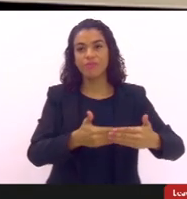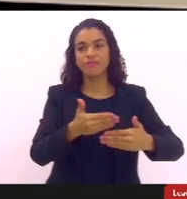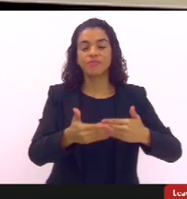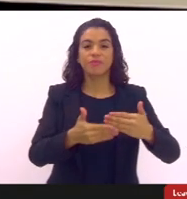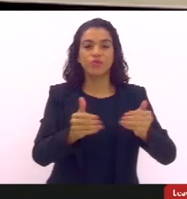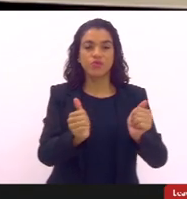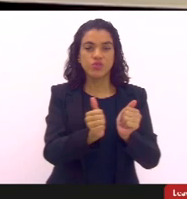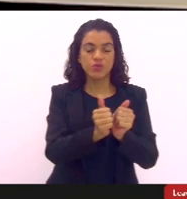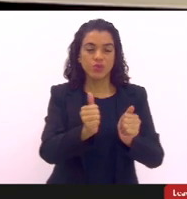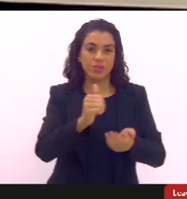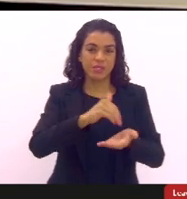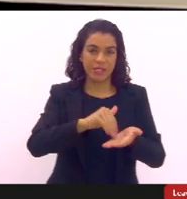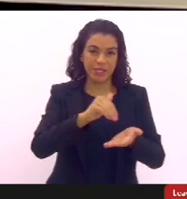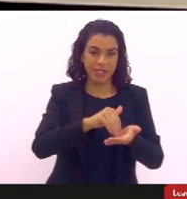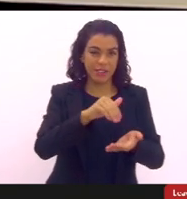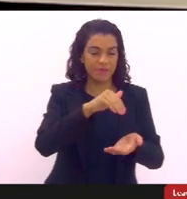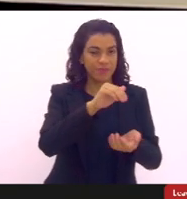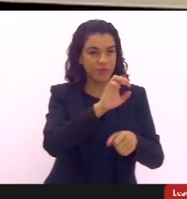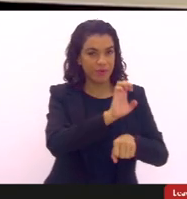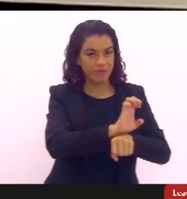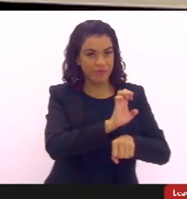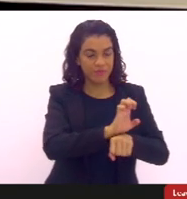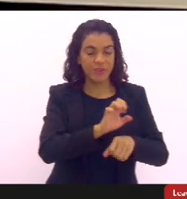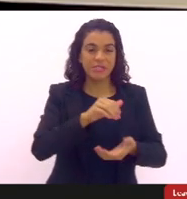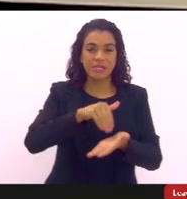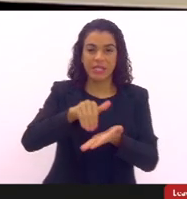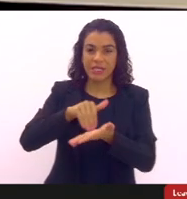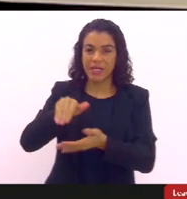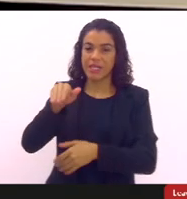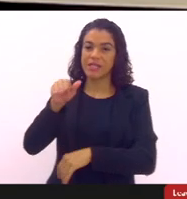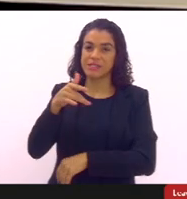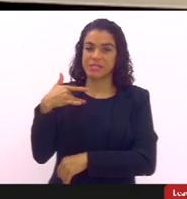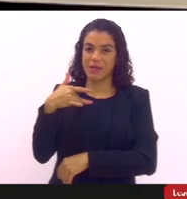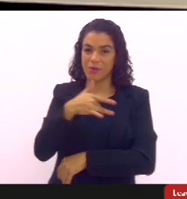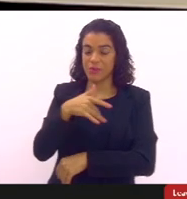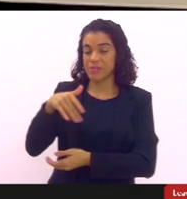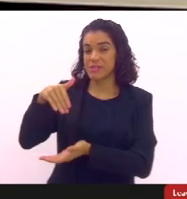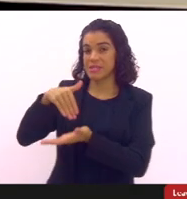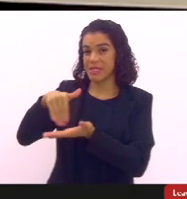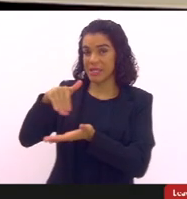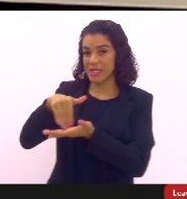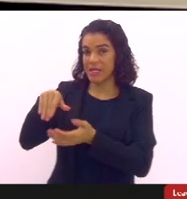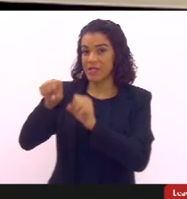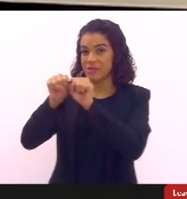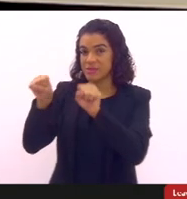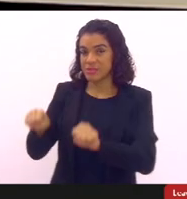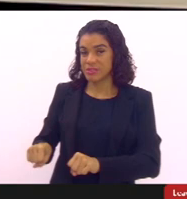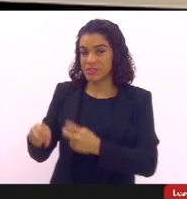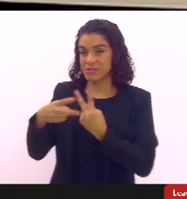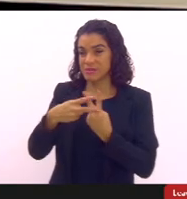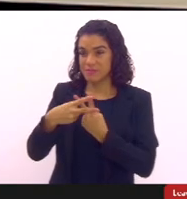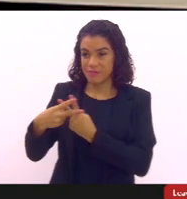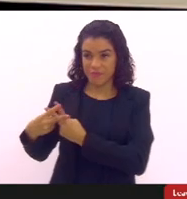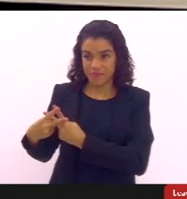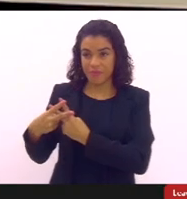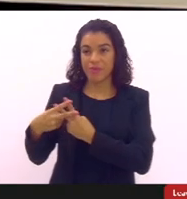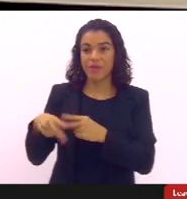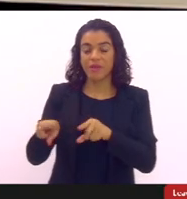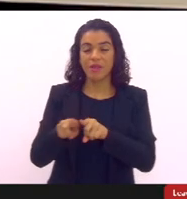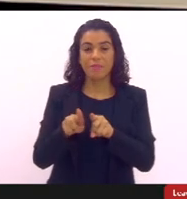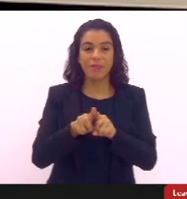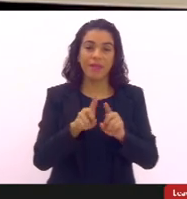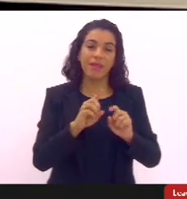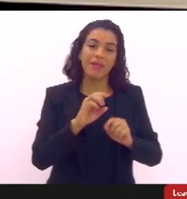às secretarias de Estado, de Saúde e de Administração Penitenciária, inclusive tentando uma interlocução com a Secretaria da Casa